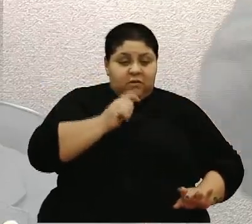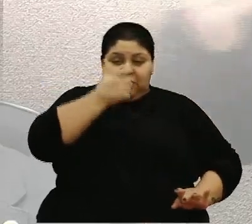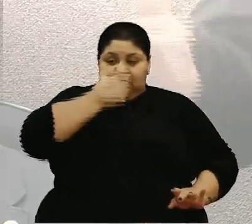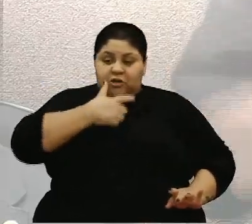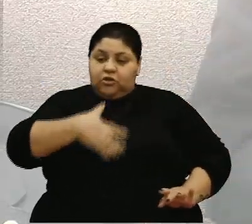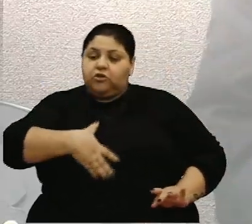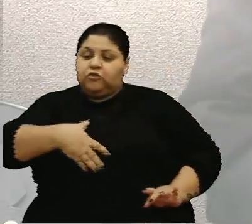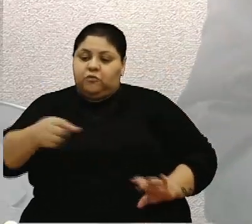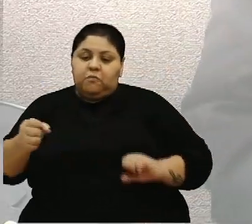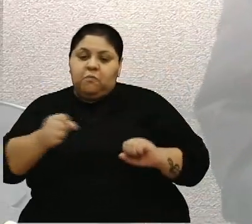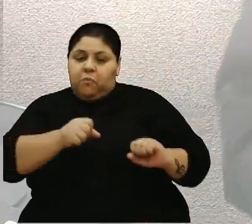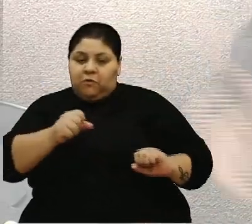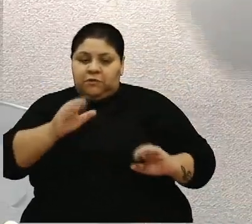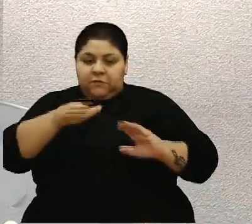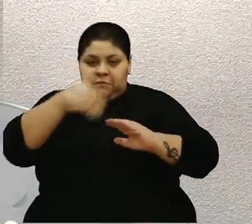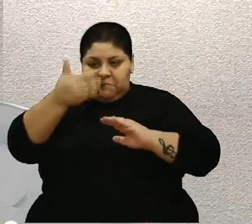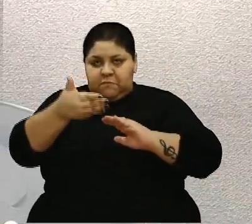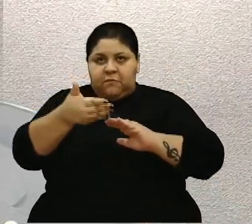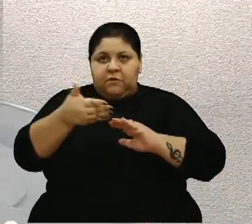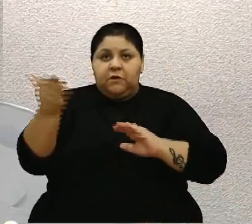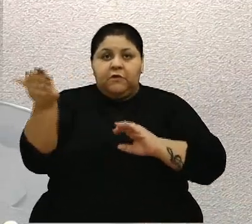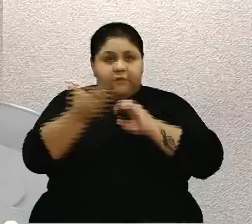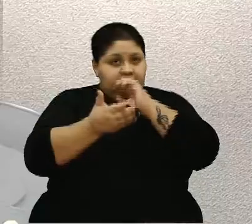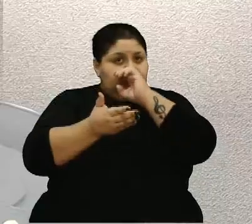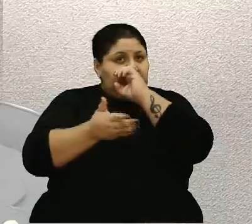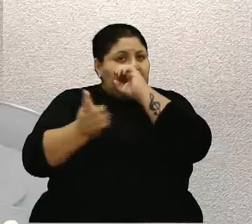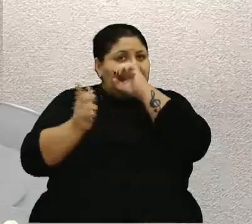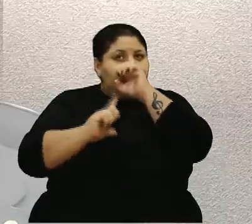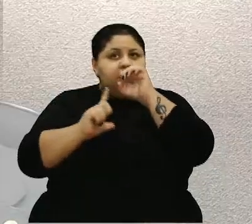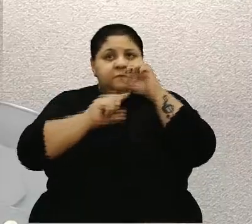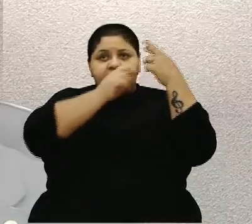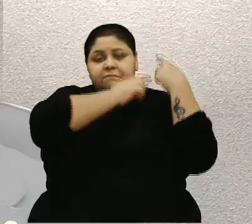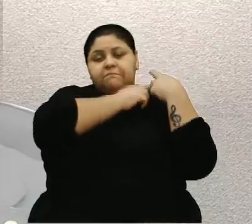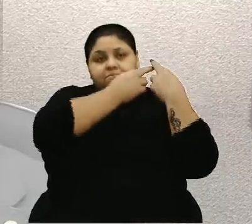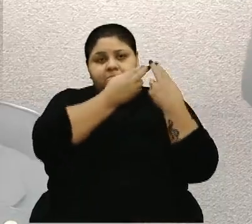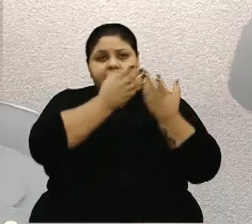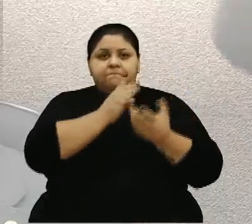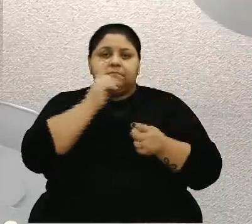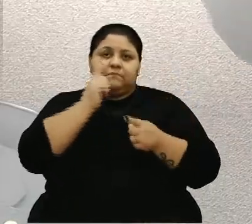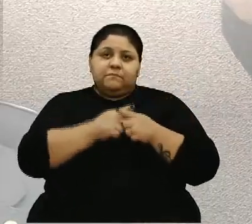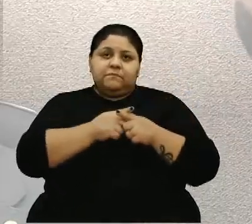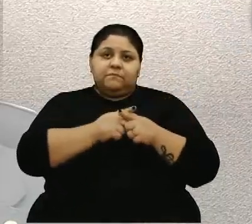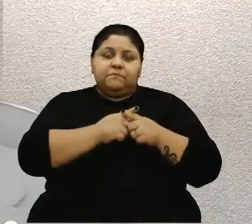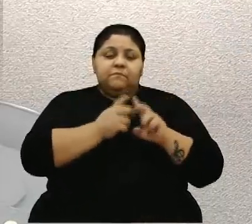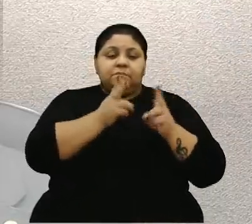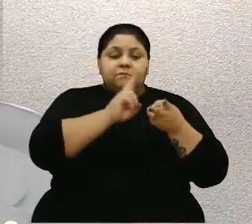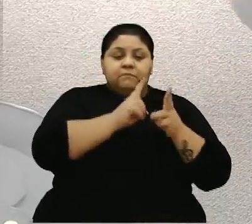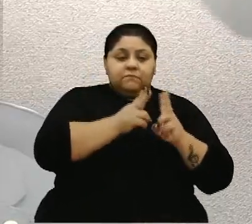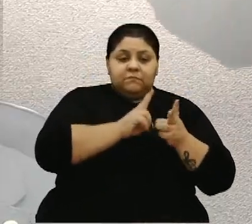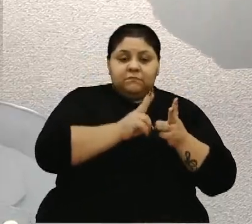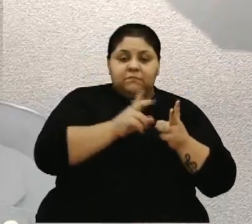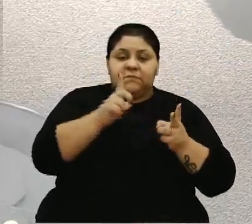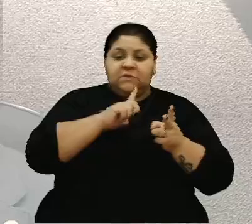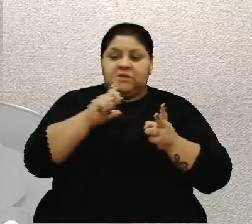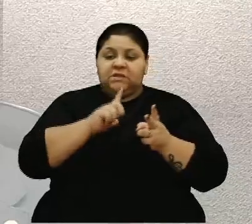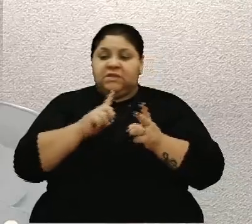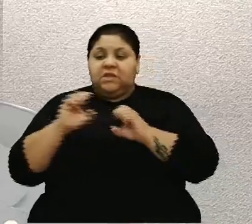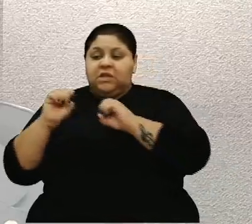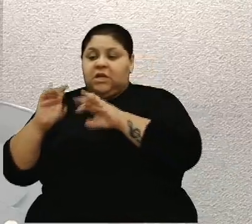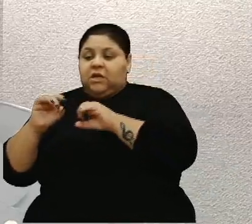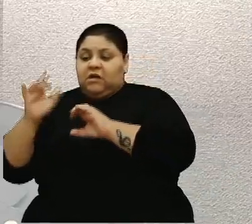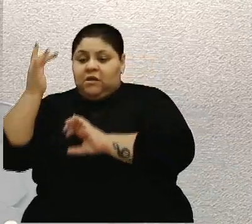filhos possam ter amanhã ou depois. E vocês têm essa responsabilidade, porque transportam as crianças para ela ter esse ensino,